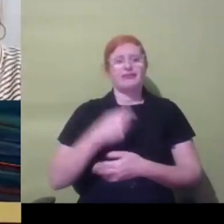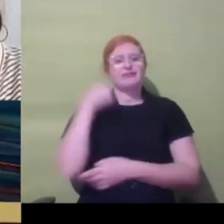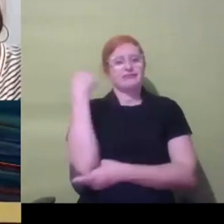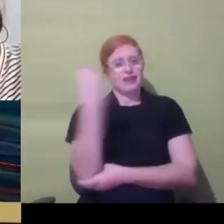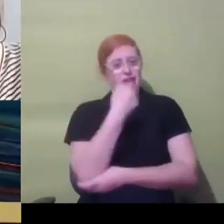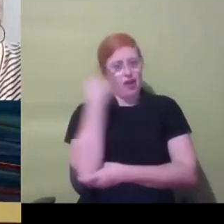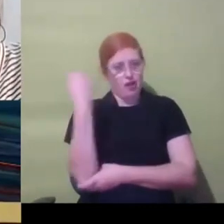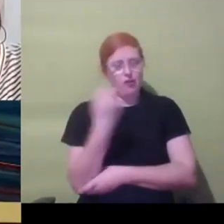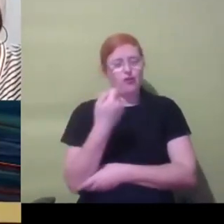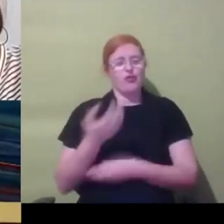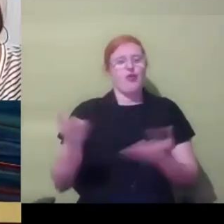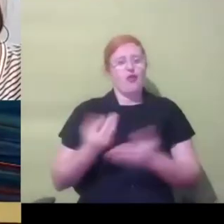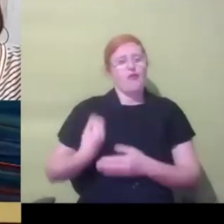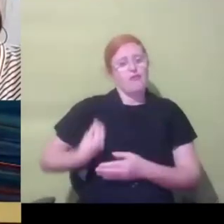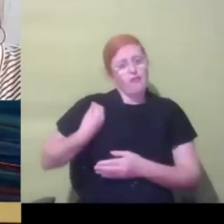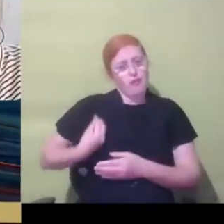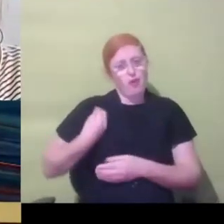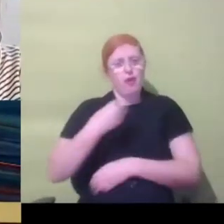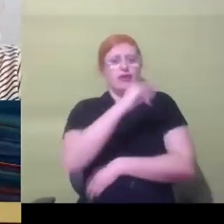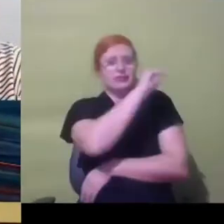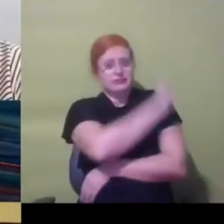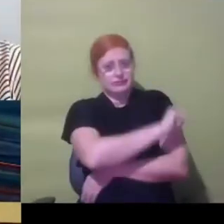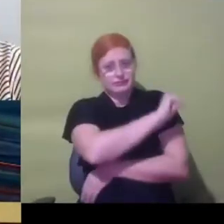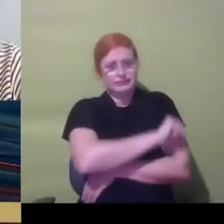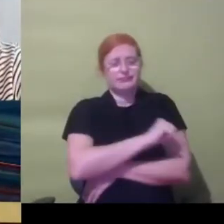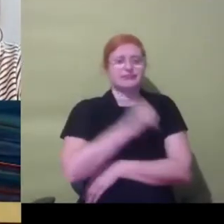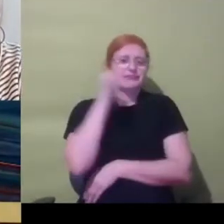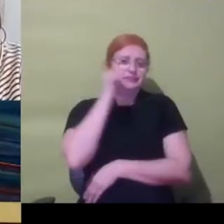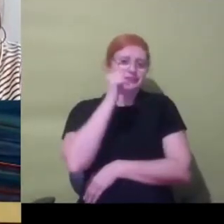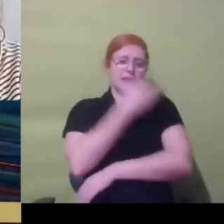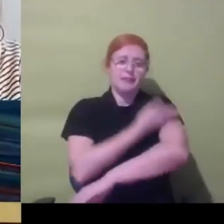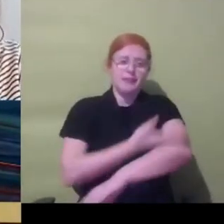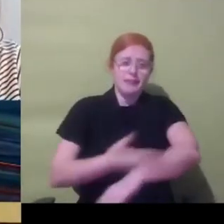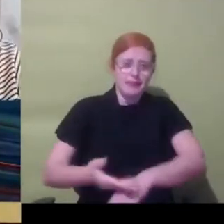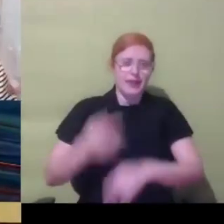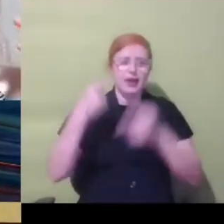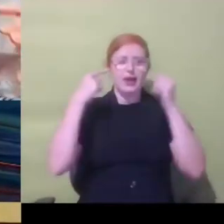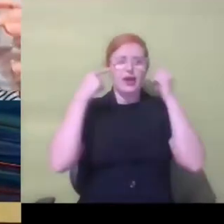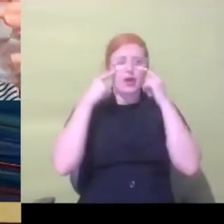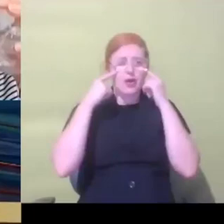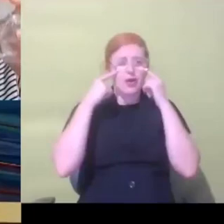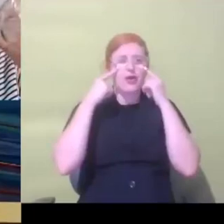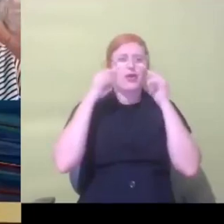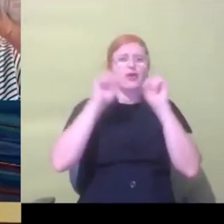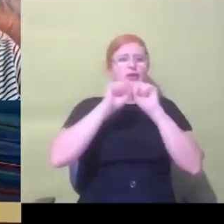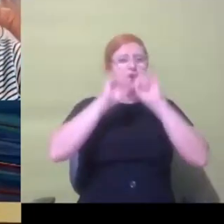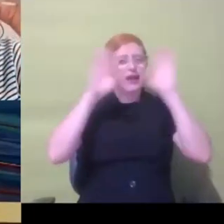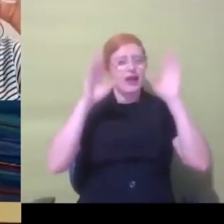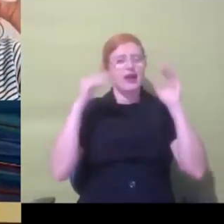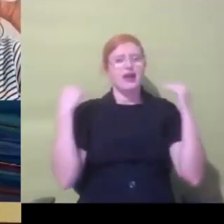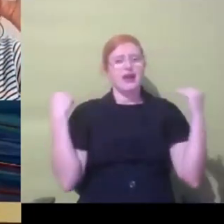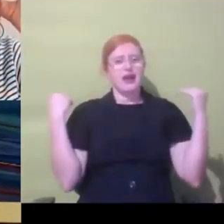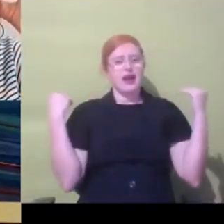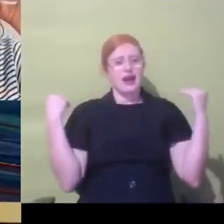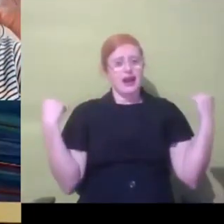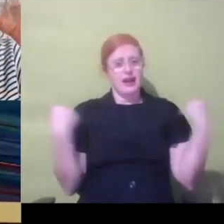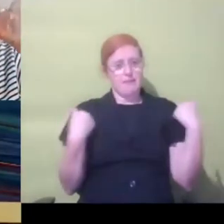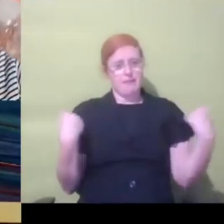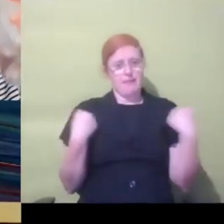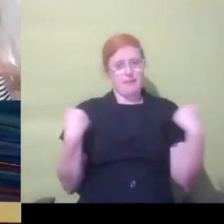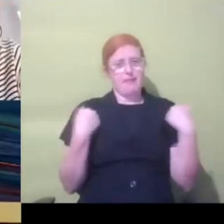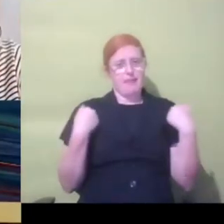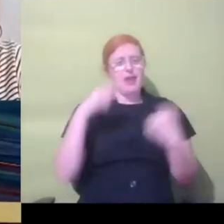Janeiro atualmente. Sou uma mulher branca, de olhos claros, com cabelo longo, loiro.